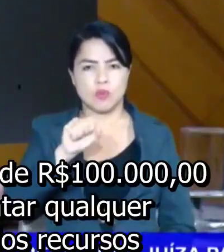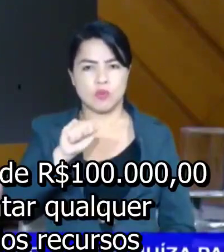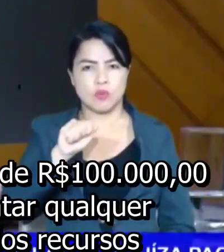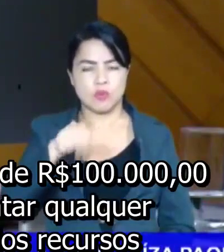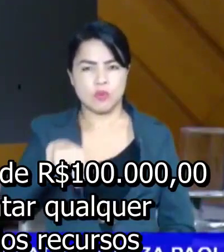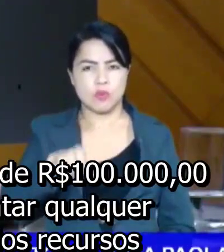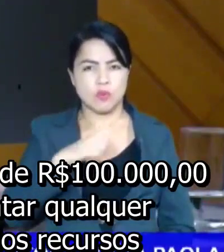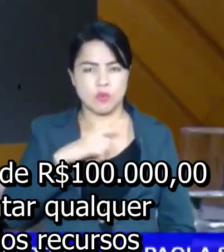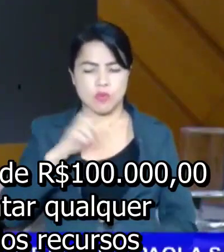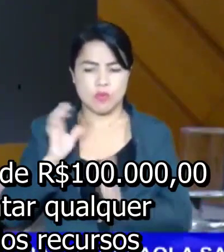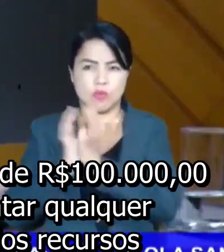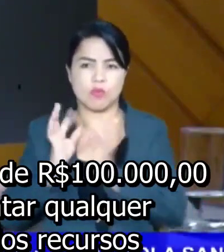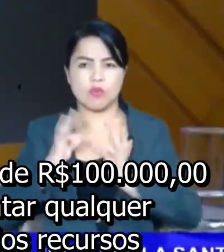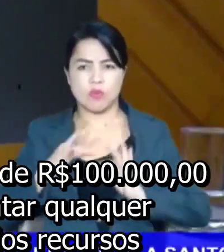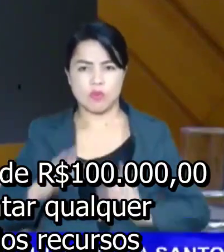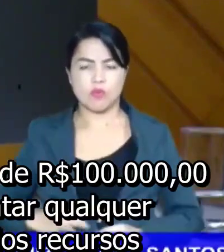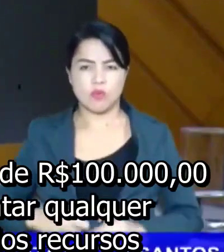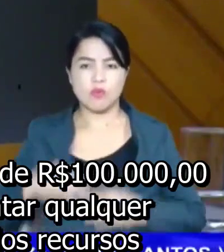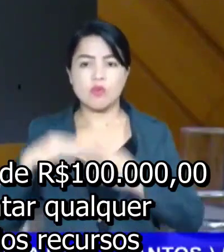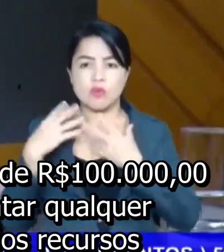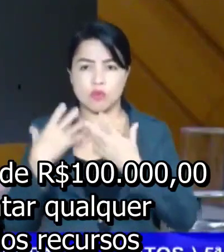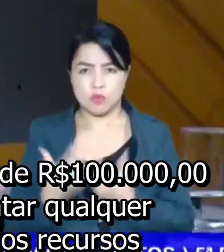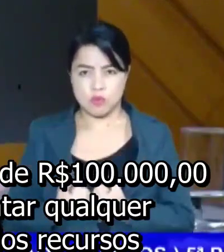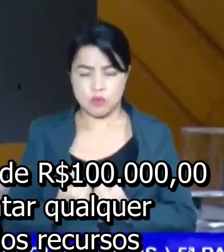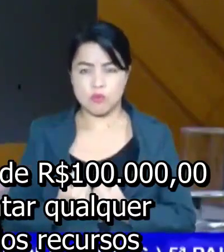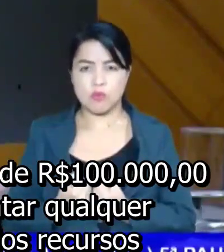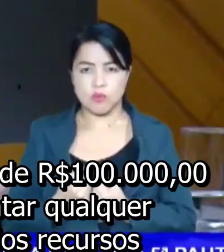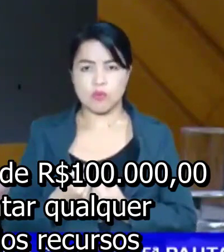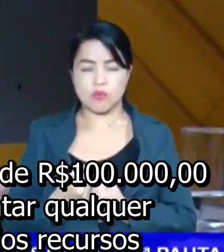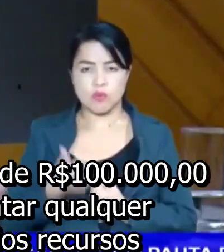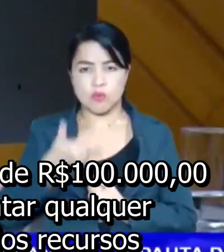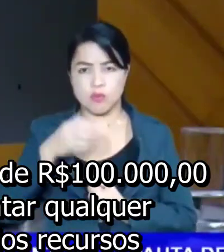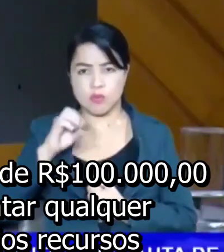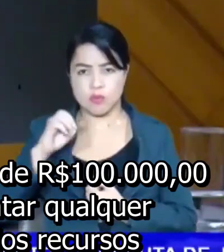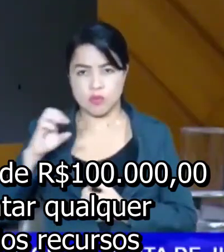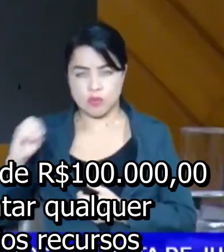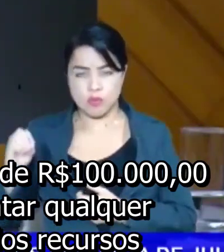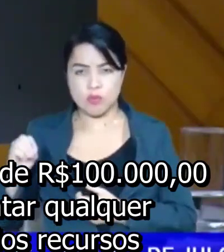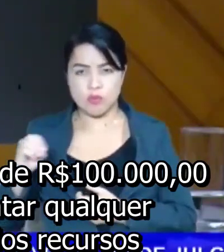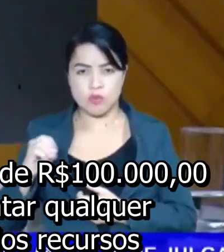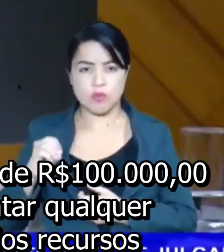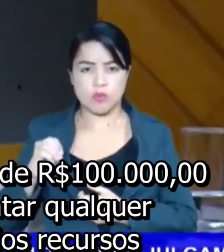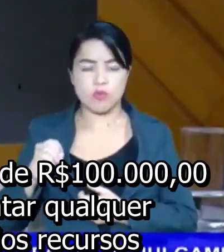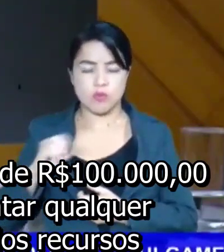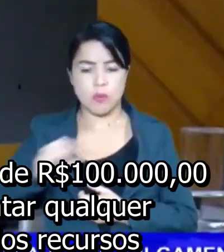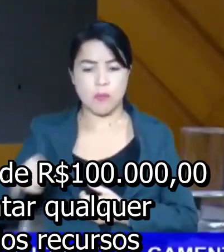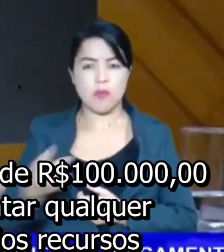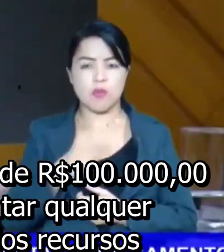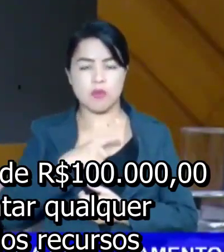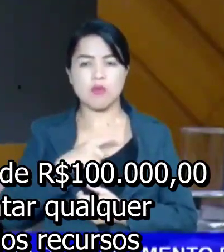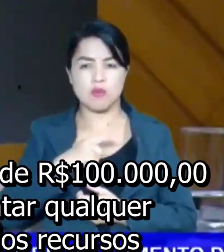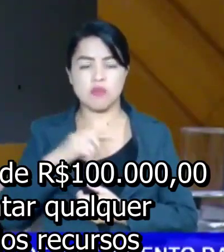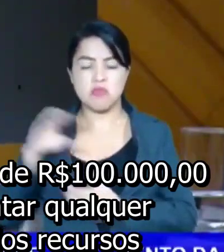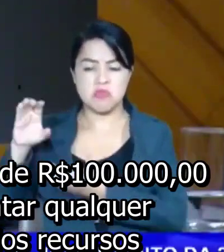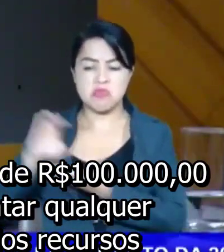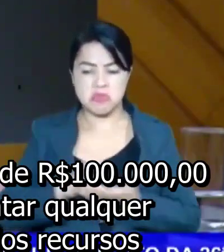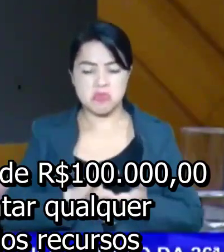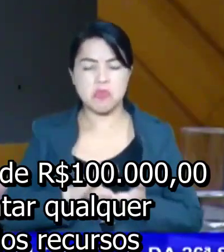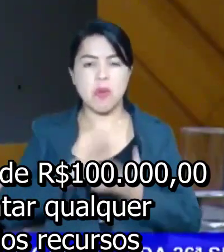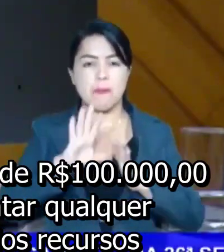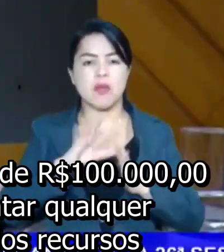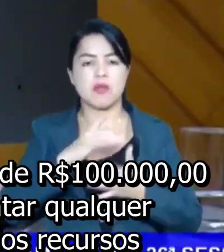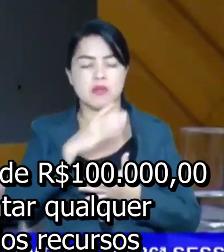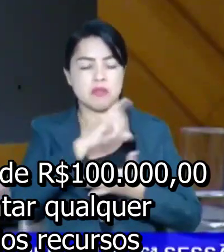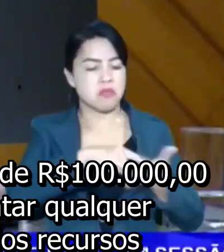órgão técnico constatou que a candidata recebeu o valor de R$100 mil, oriundos do fundo de campanha, sem, contudo, apresentar qualquer